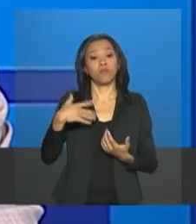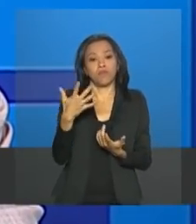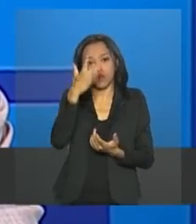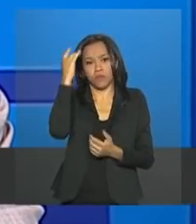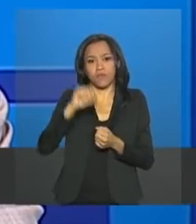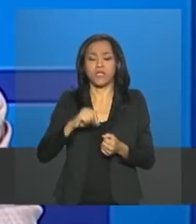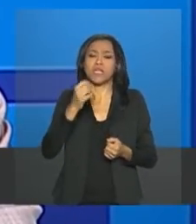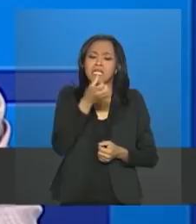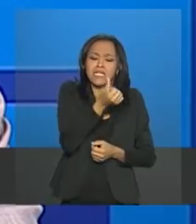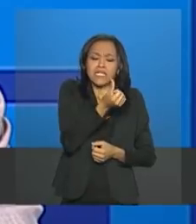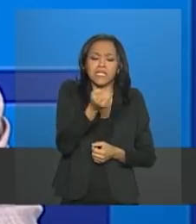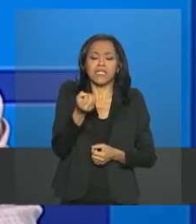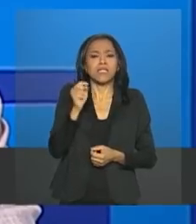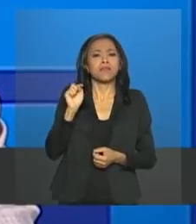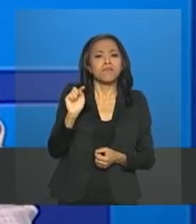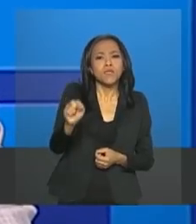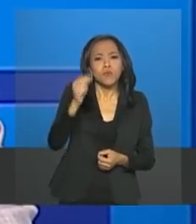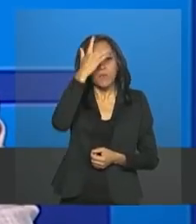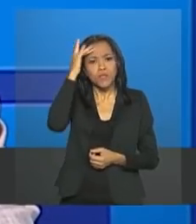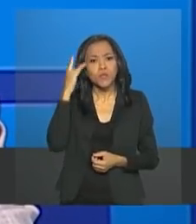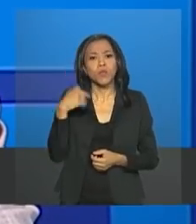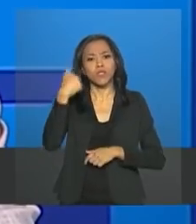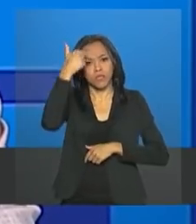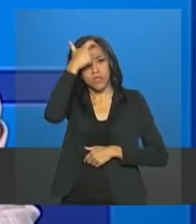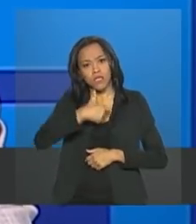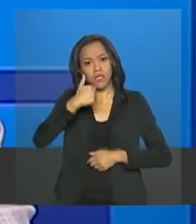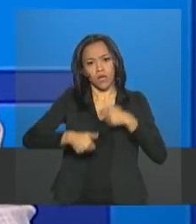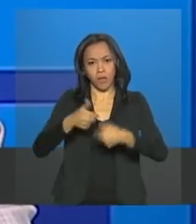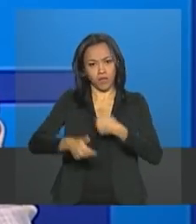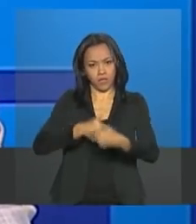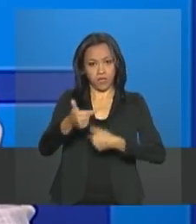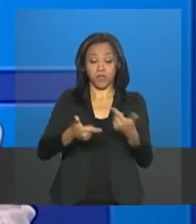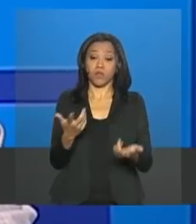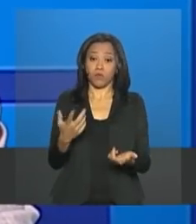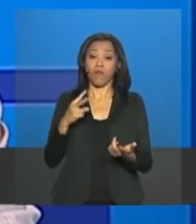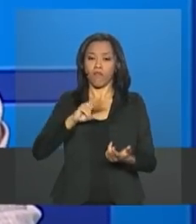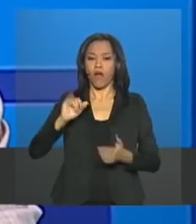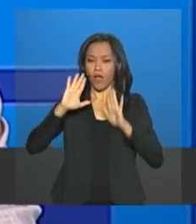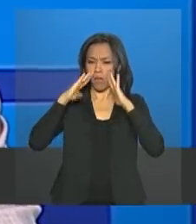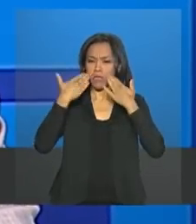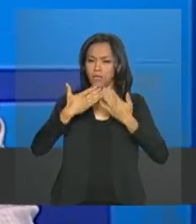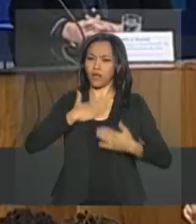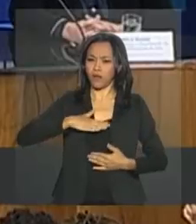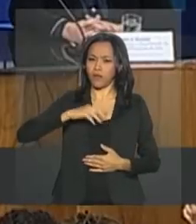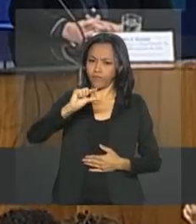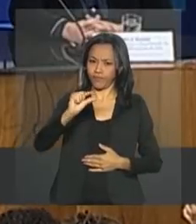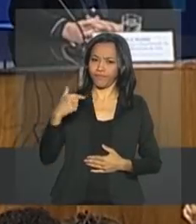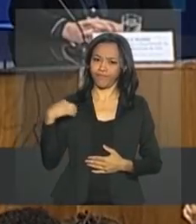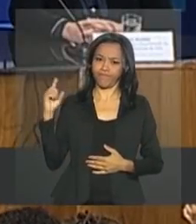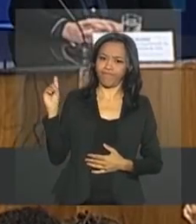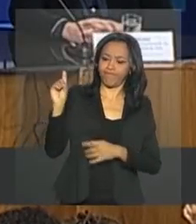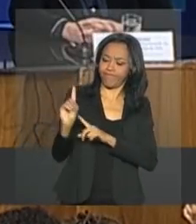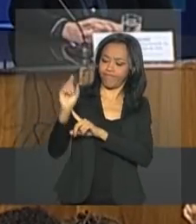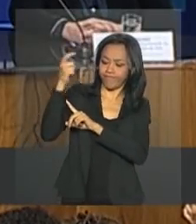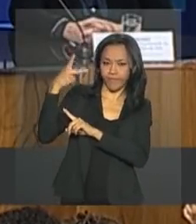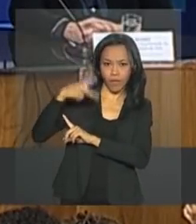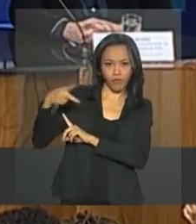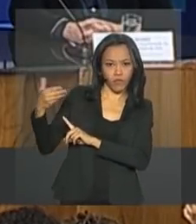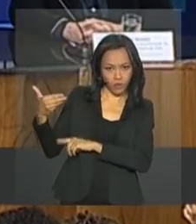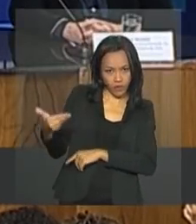pessoas envolvidas neste processo professora marinez vai apresentar já já mas eu queria agradecer e parabenizar